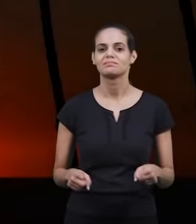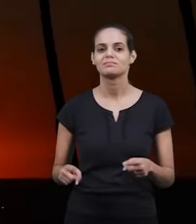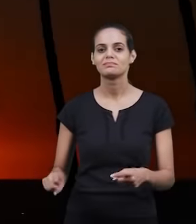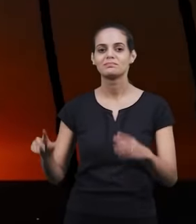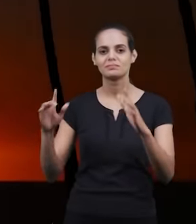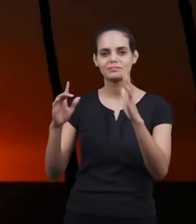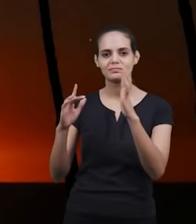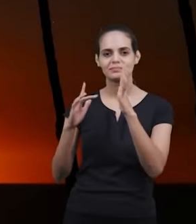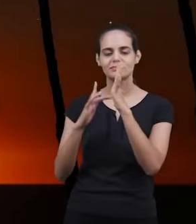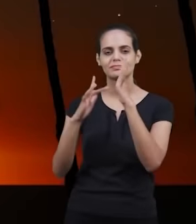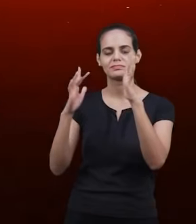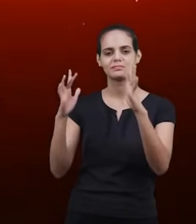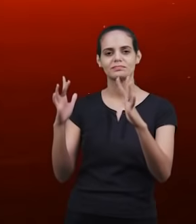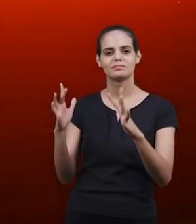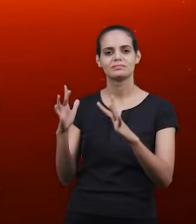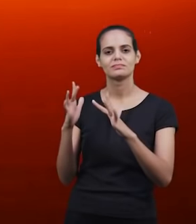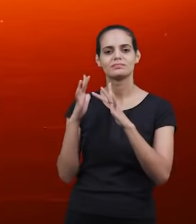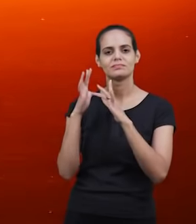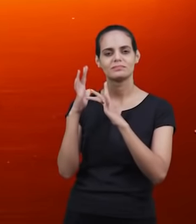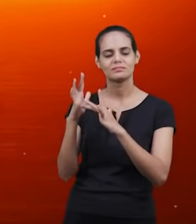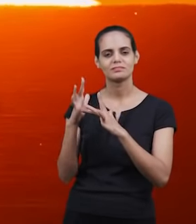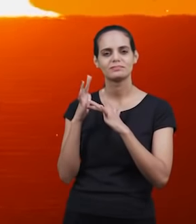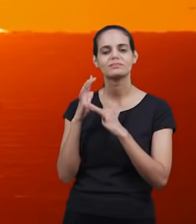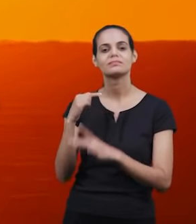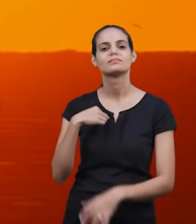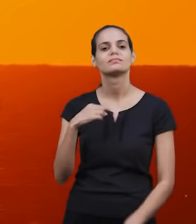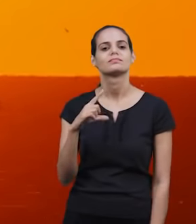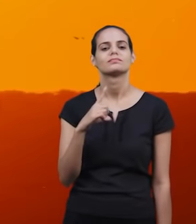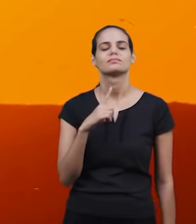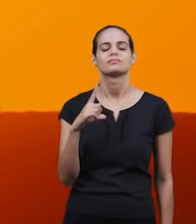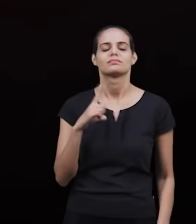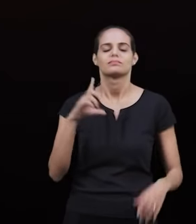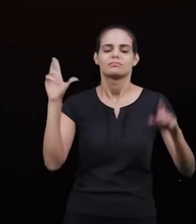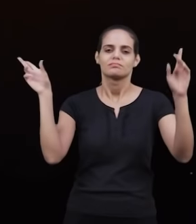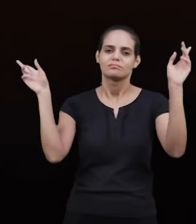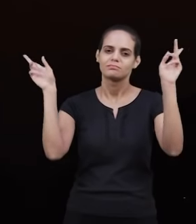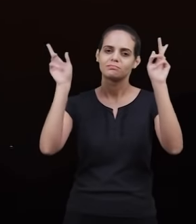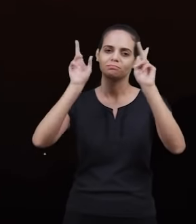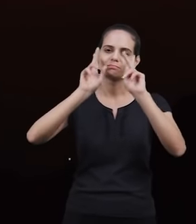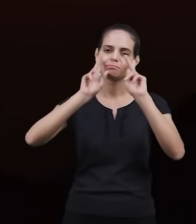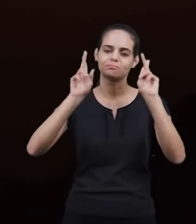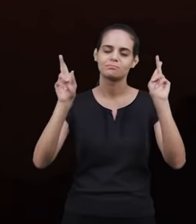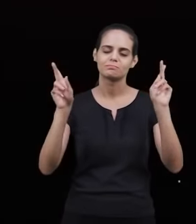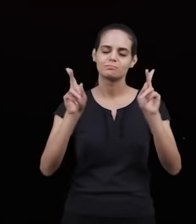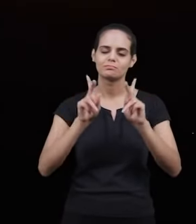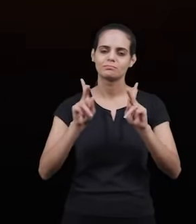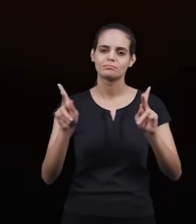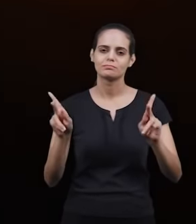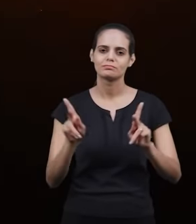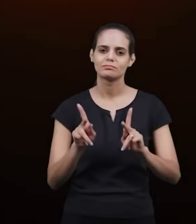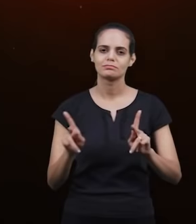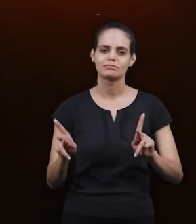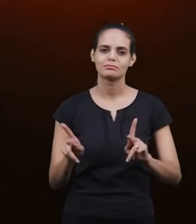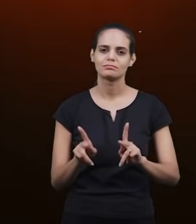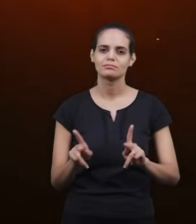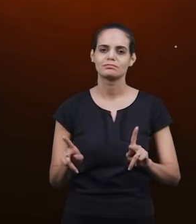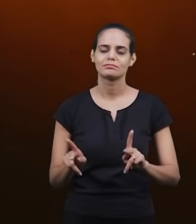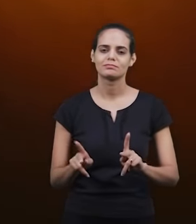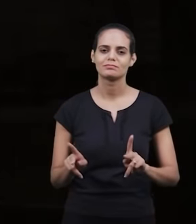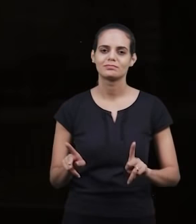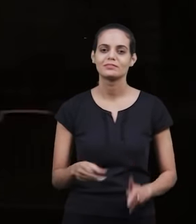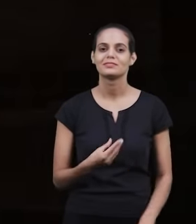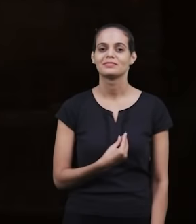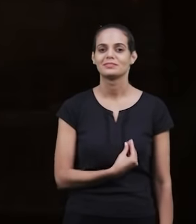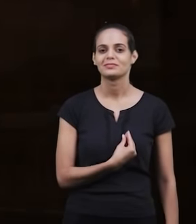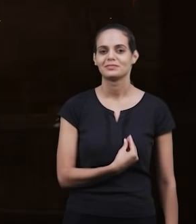ti eu encontro, ó Deus, toda paz e a vida que eu quero.